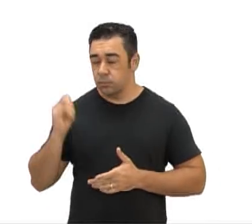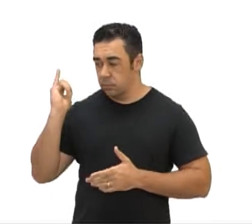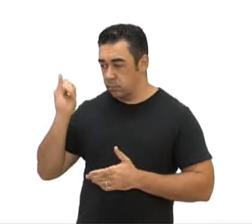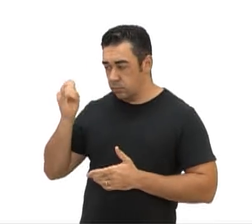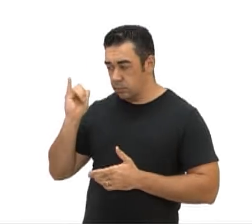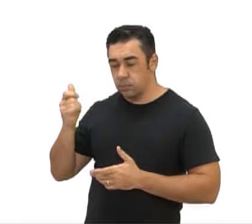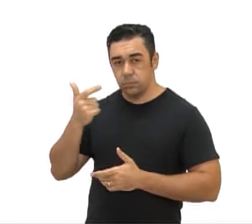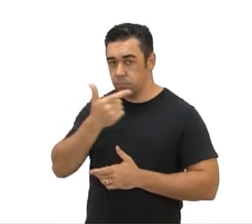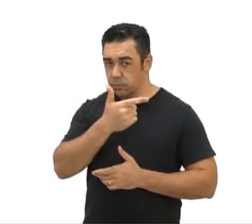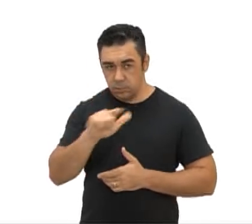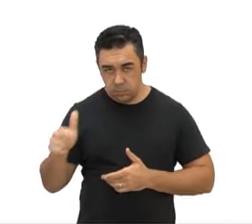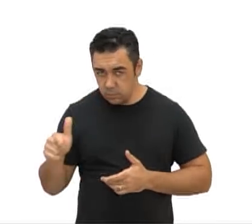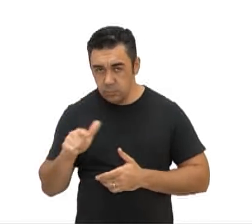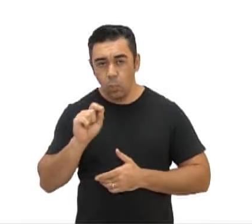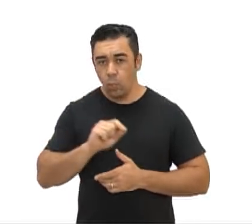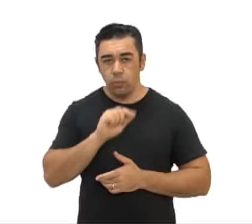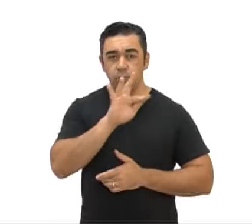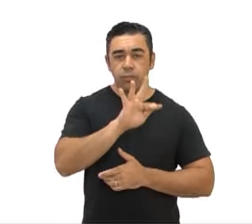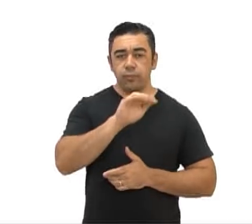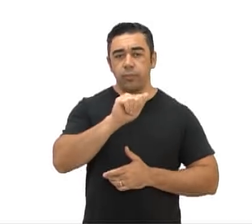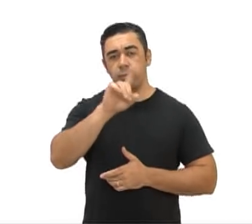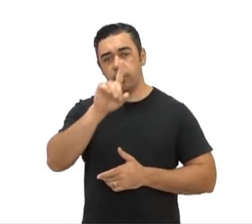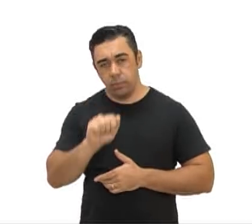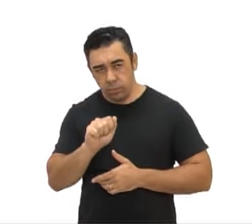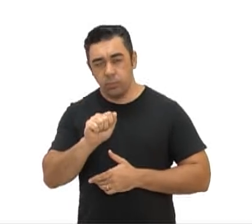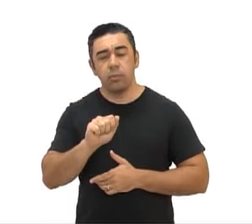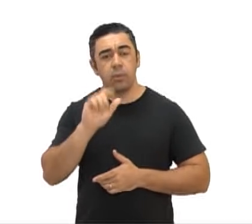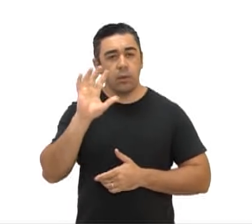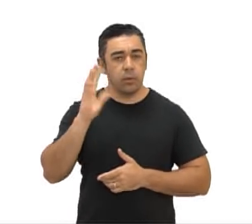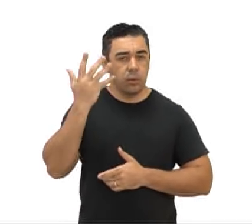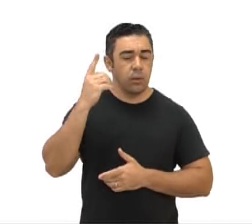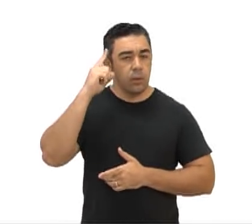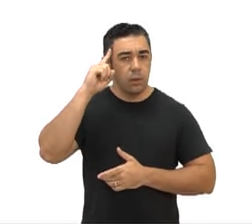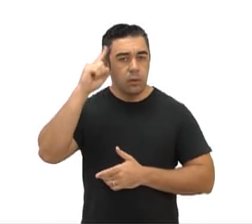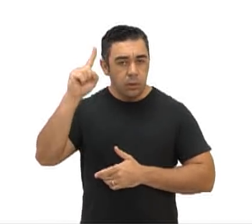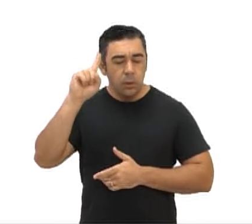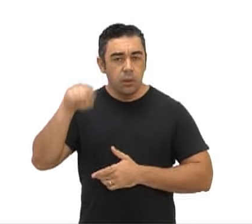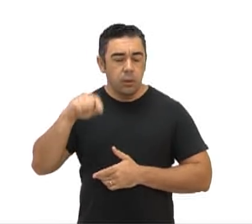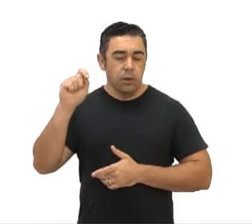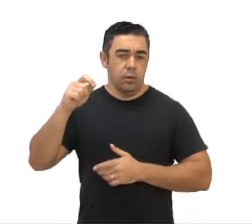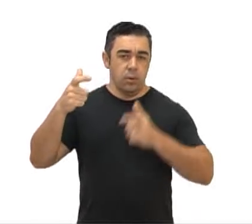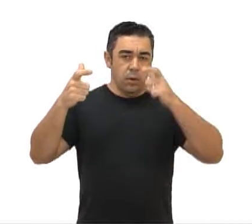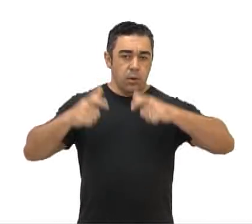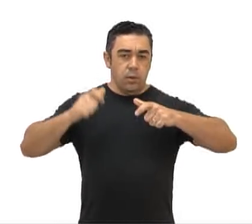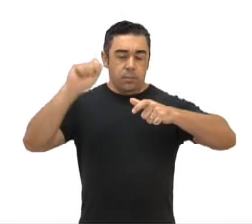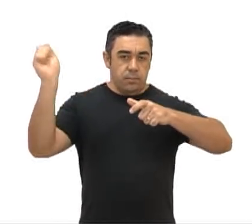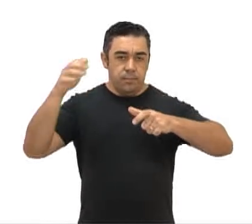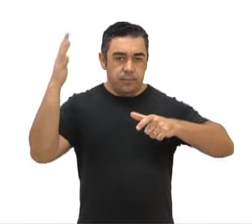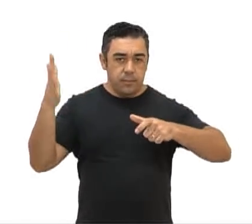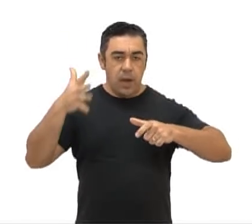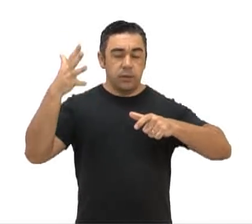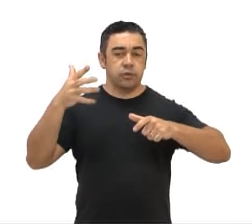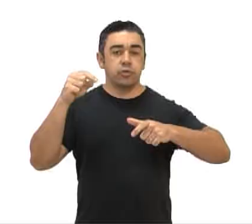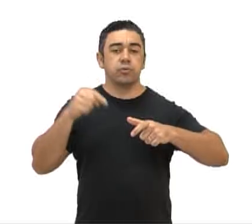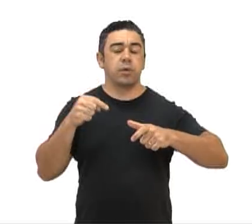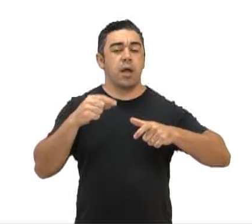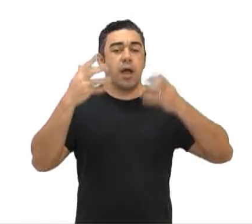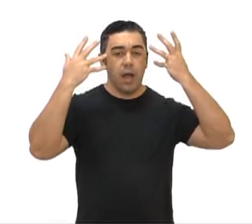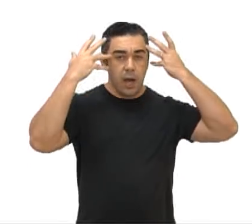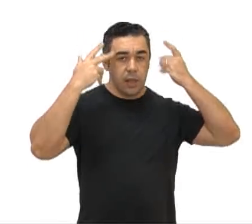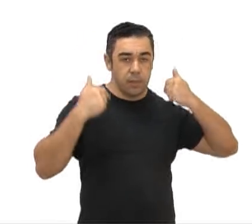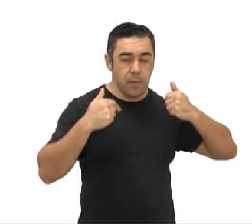de fadas, normalmente se desenvolvem no cotidiano mágico com animais